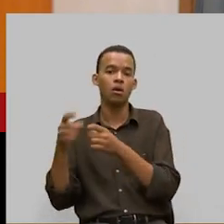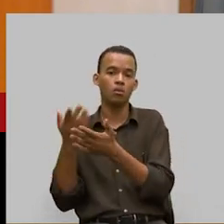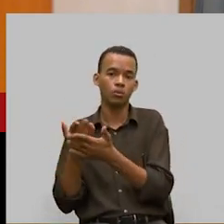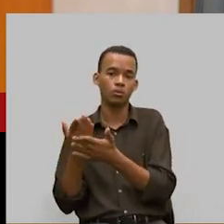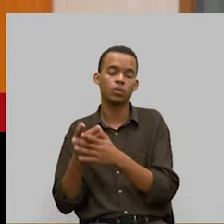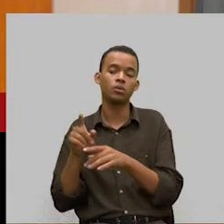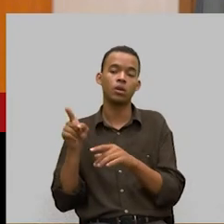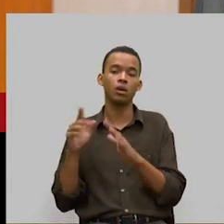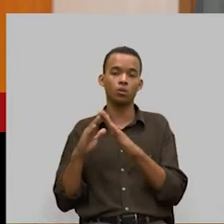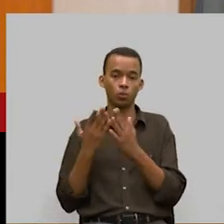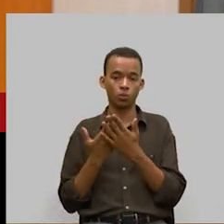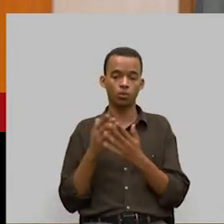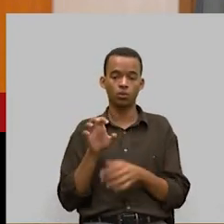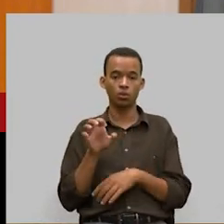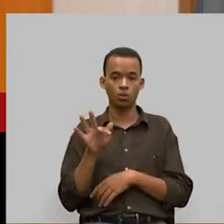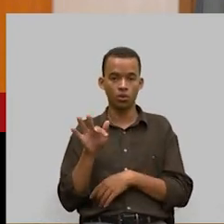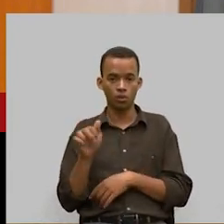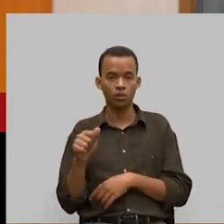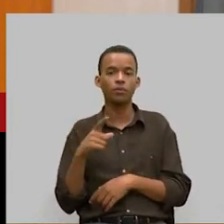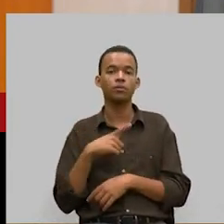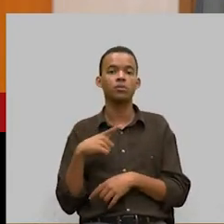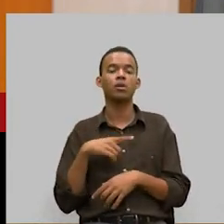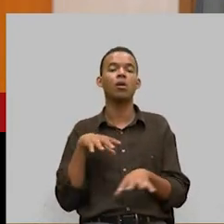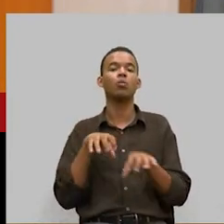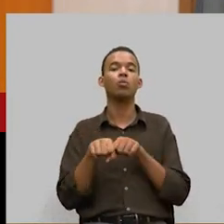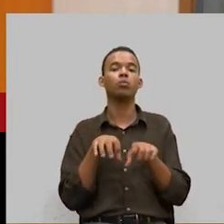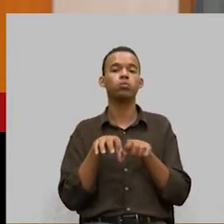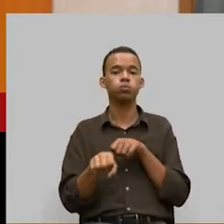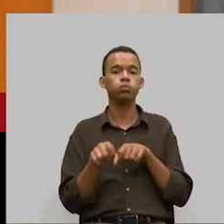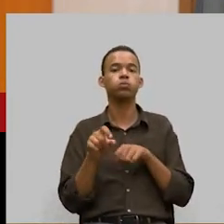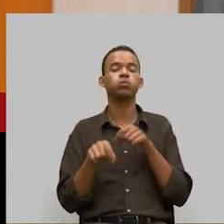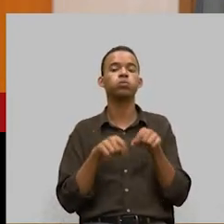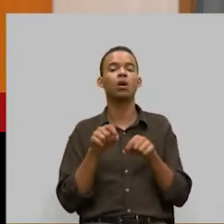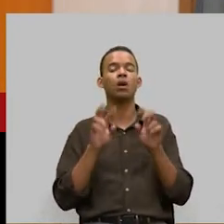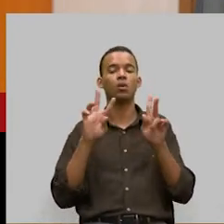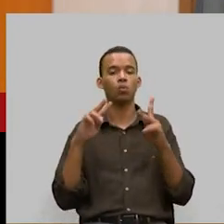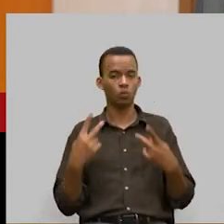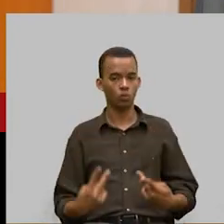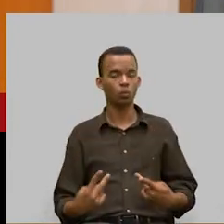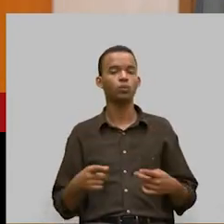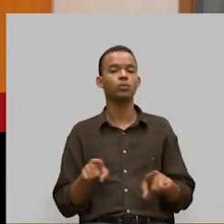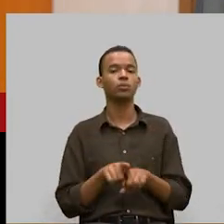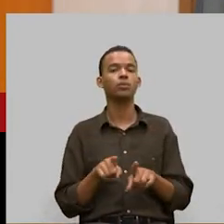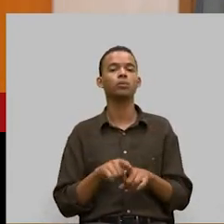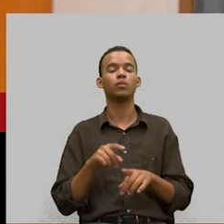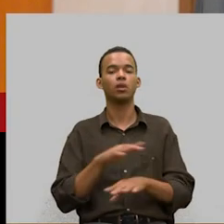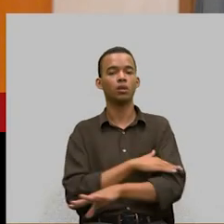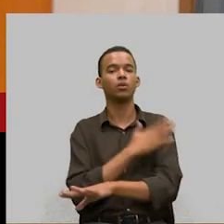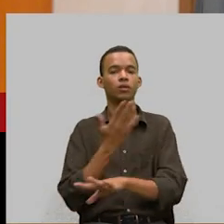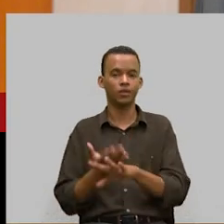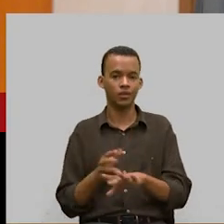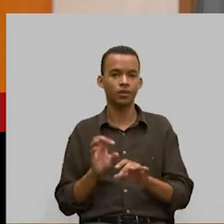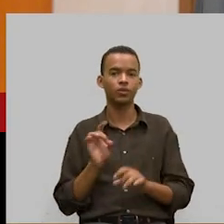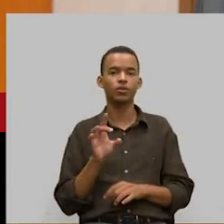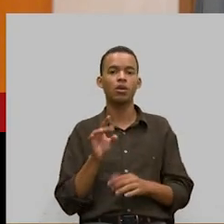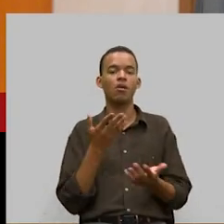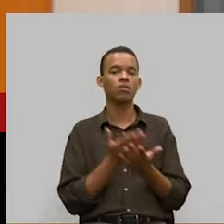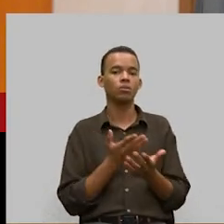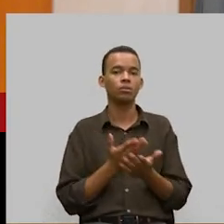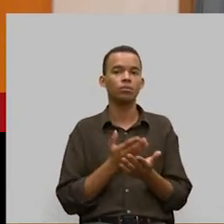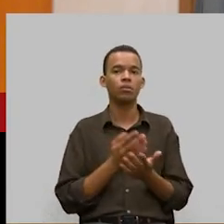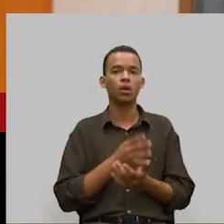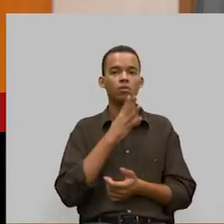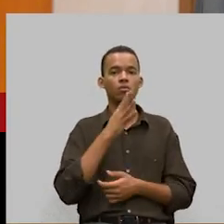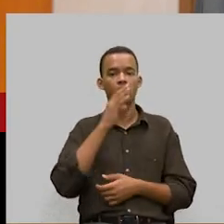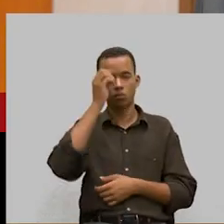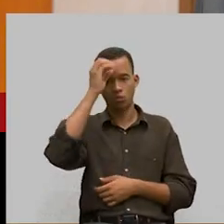gente trazem pra gente a formação é humana uma formação integral ela não é apenas uma formação pessoal